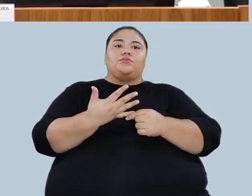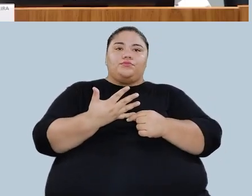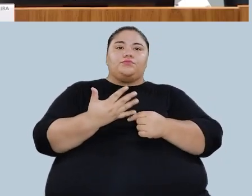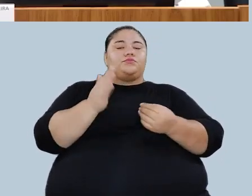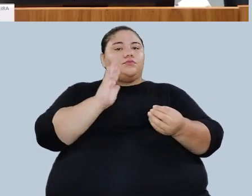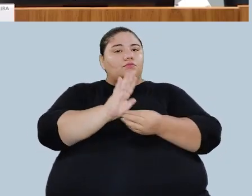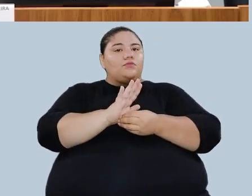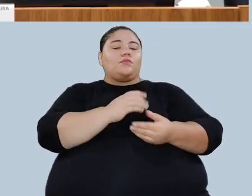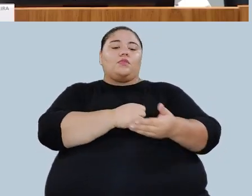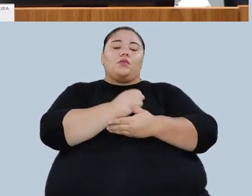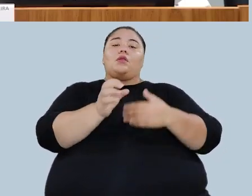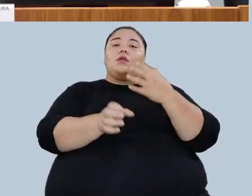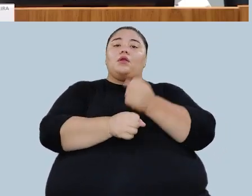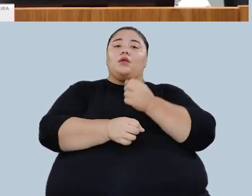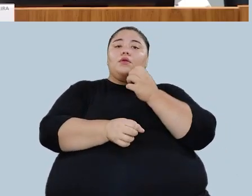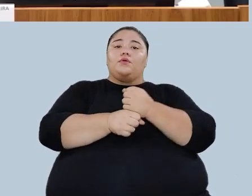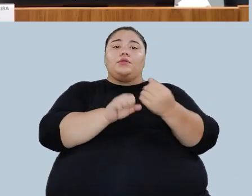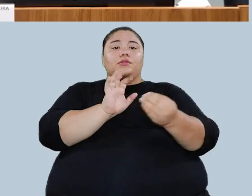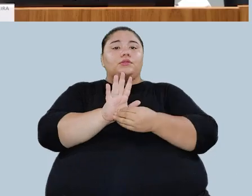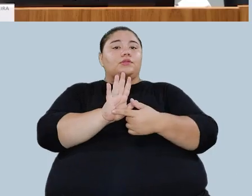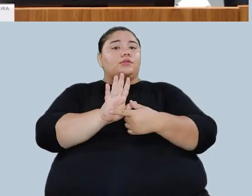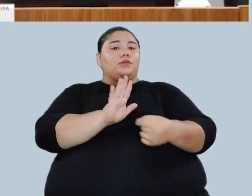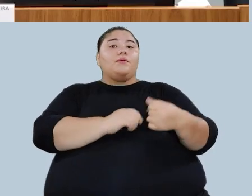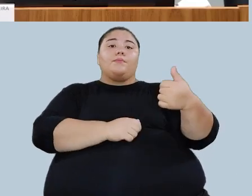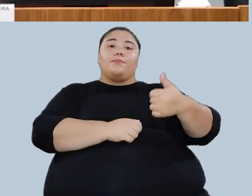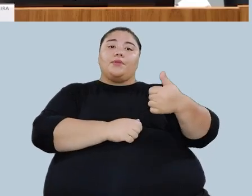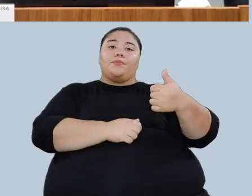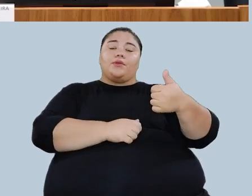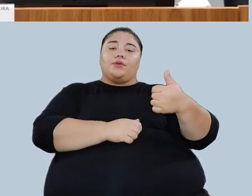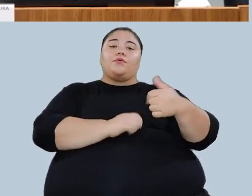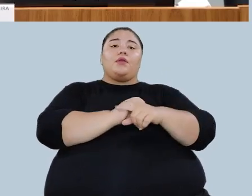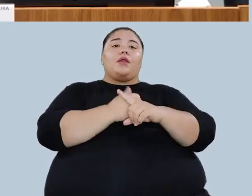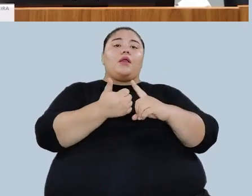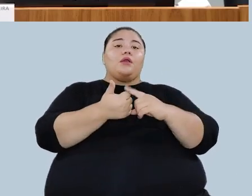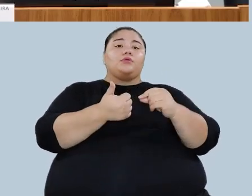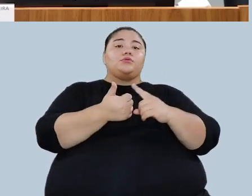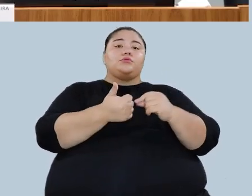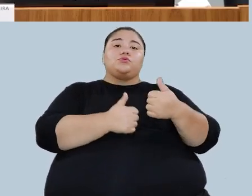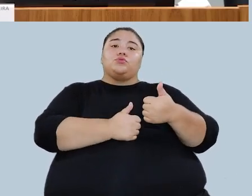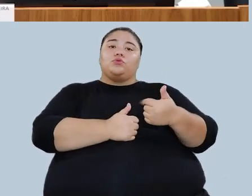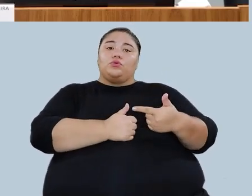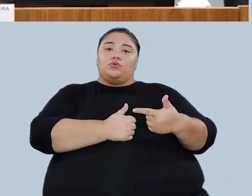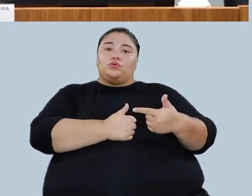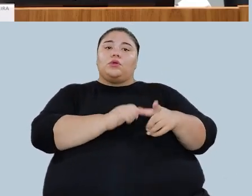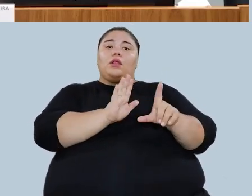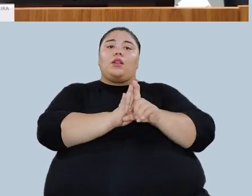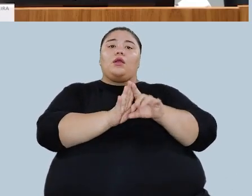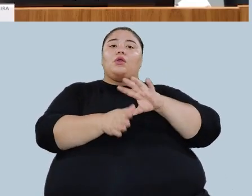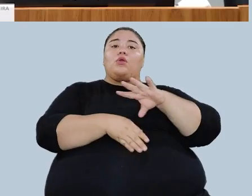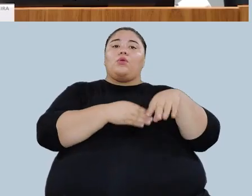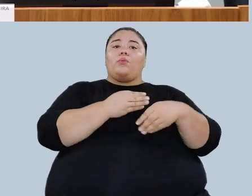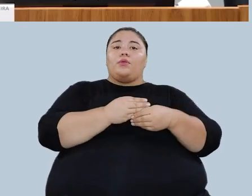vai fazer parte dessa base de cálculo, melhor dizendo, está destacado no parágrafo 1º do artigo 12 da lei